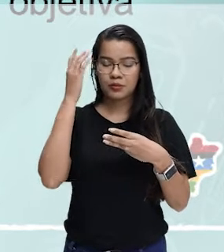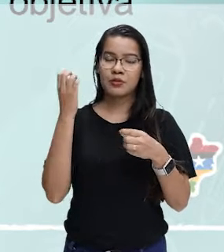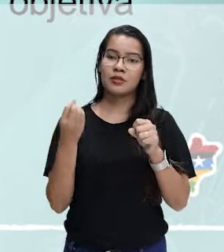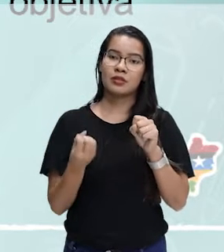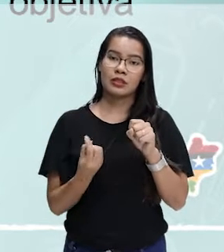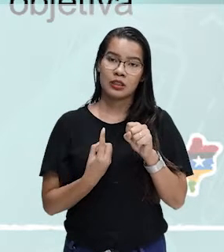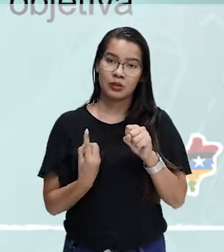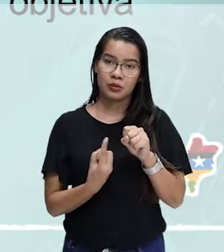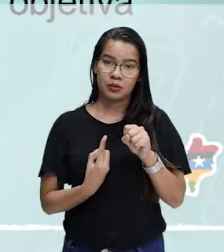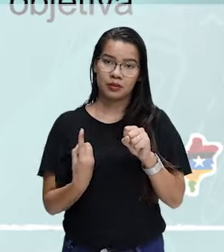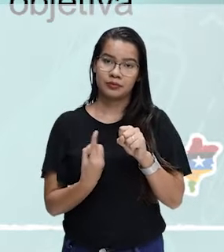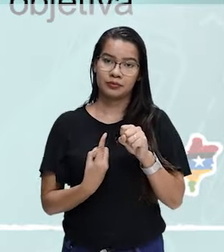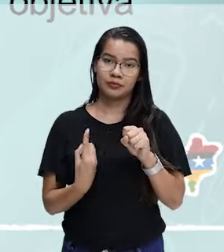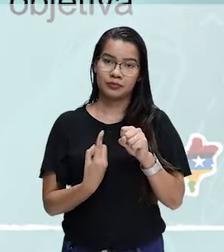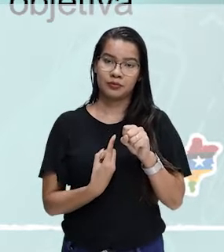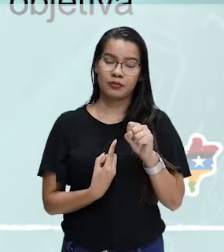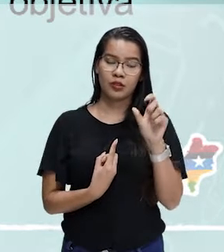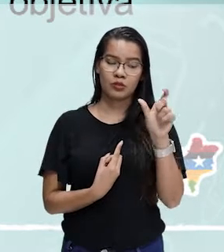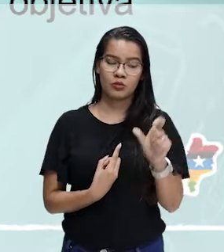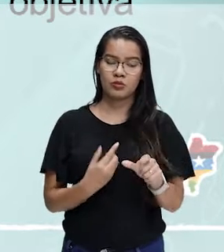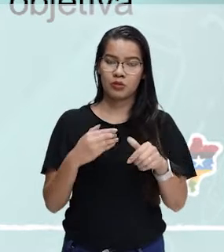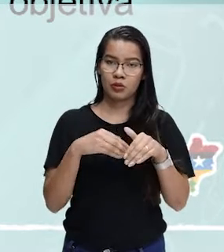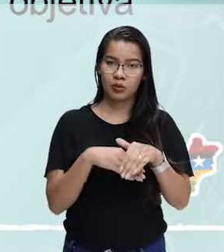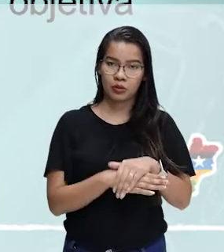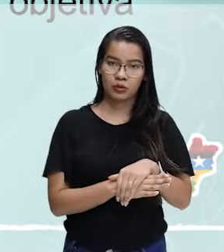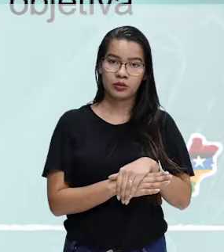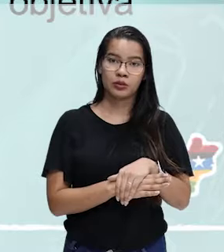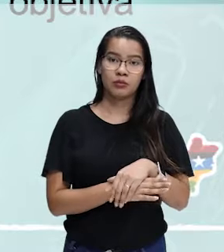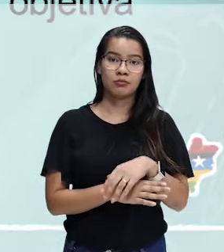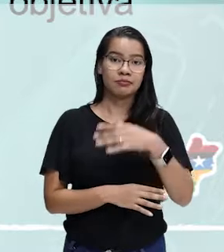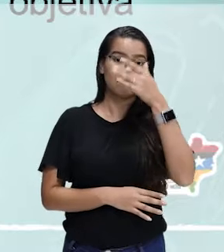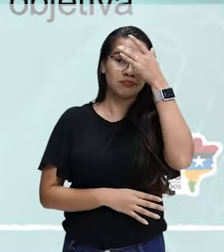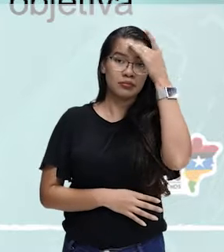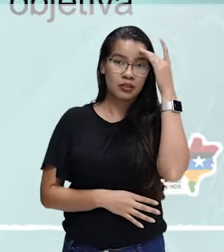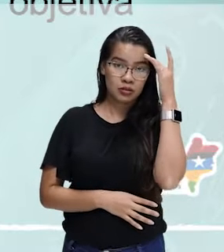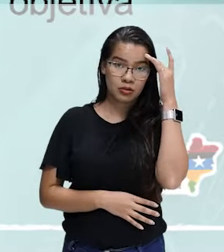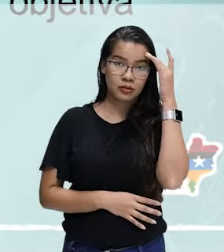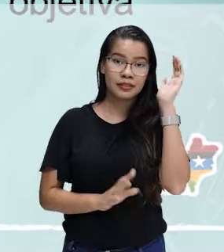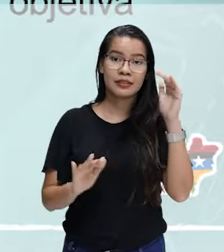singular. Sujeito oculto, alguém.